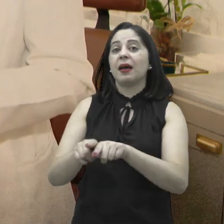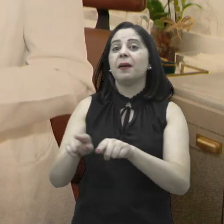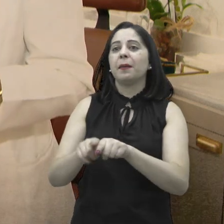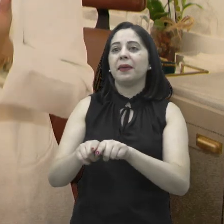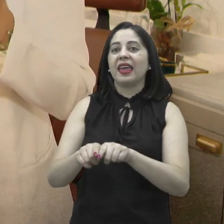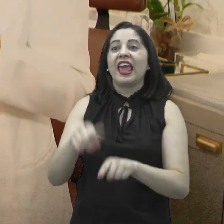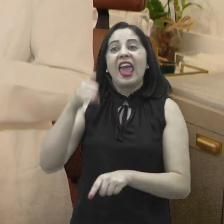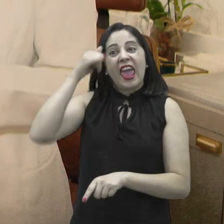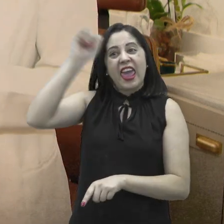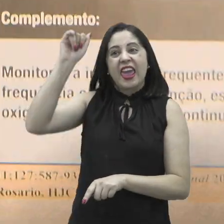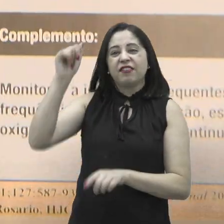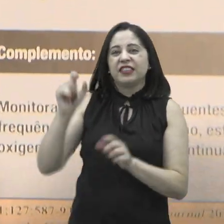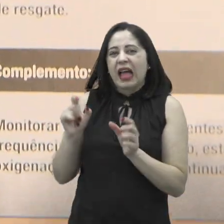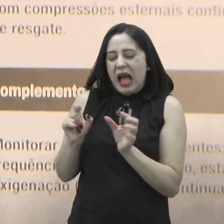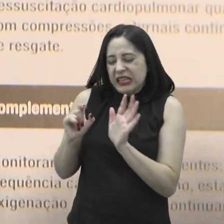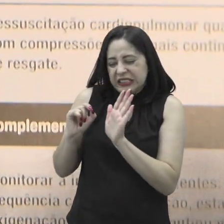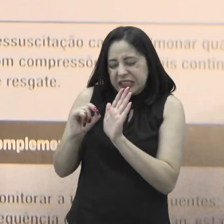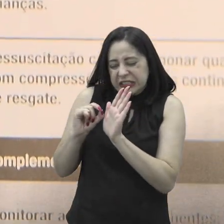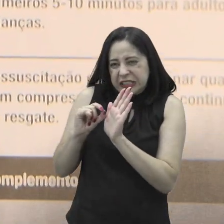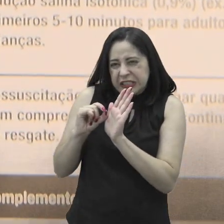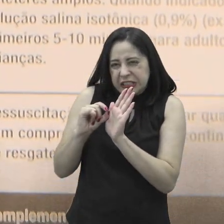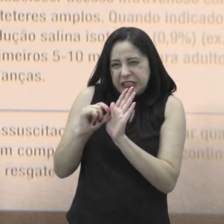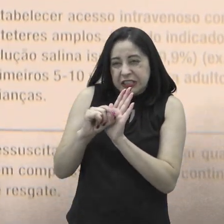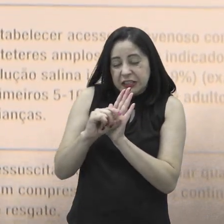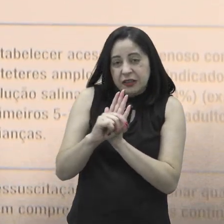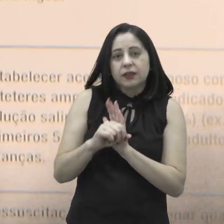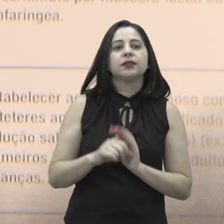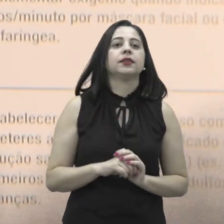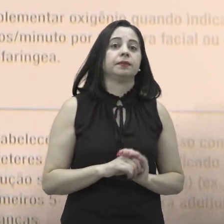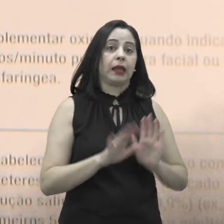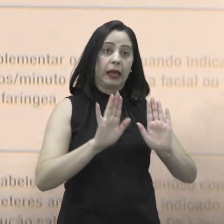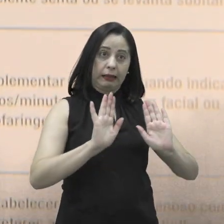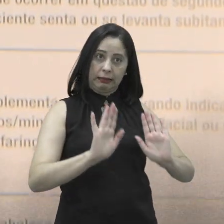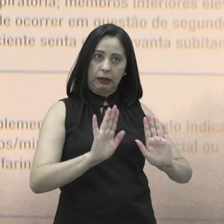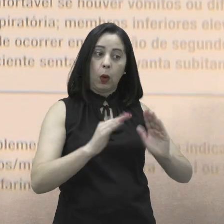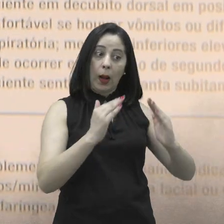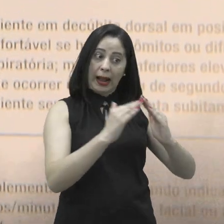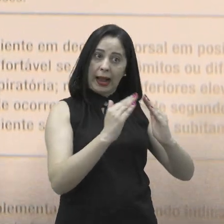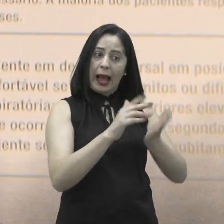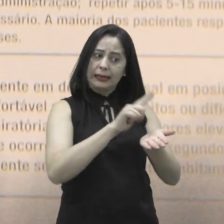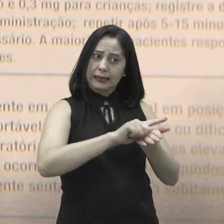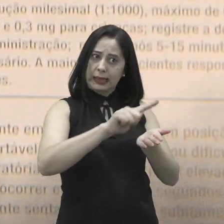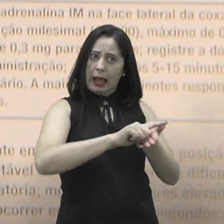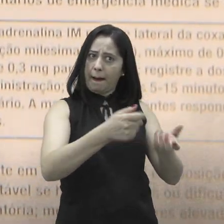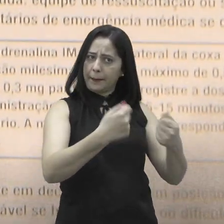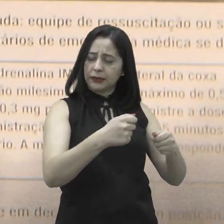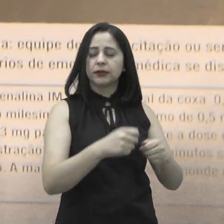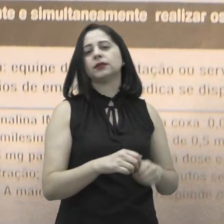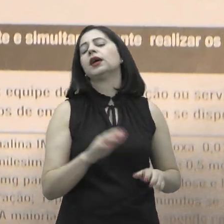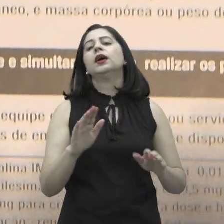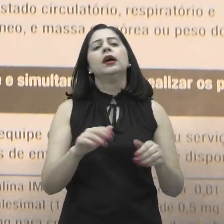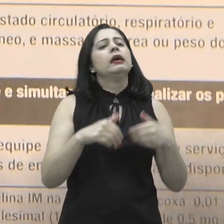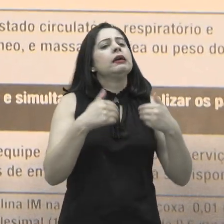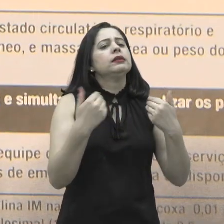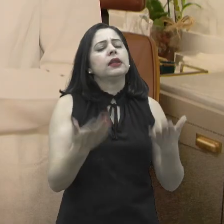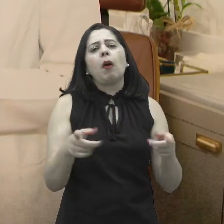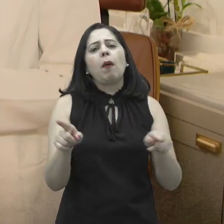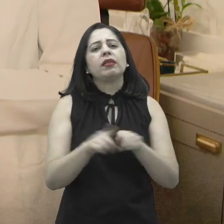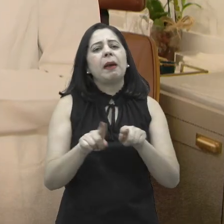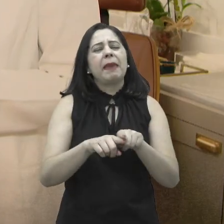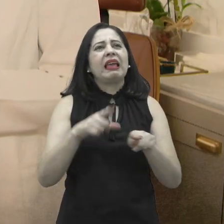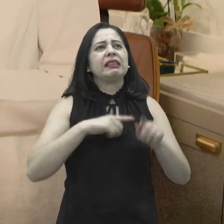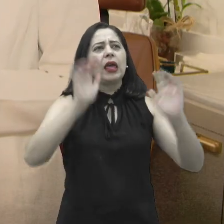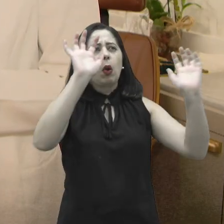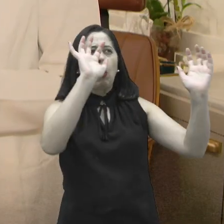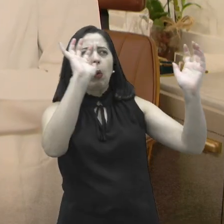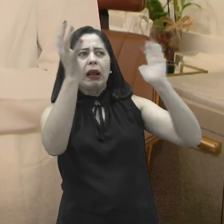aos ácaros, que são bem prevalentes. Ou seja, os cuidados começam em casa. E existe alguma estação onde esses sintomas são